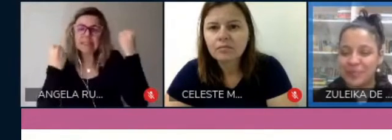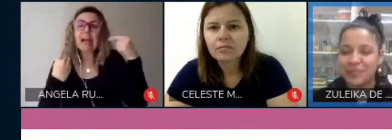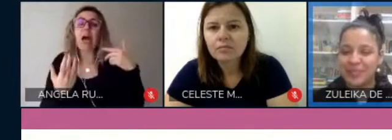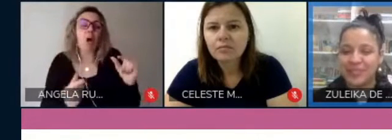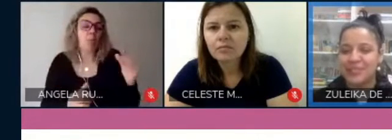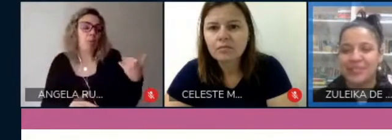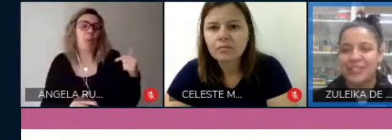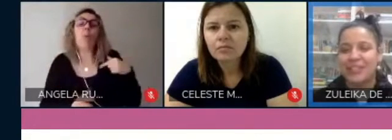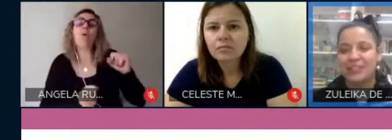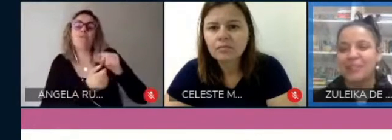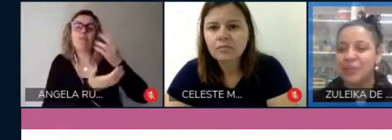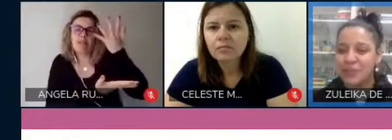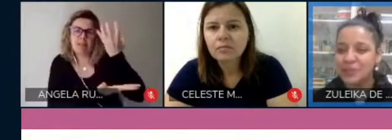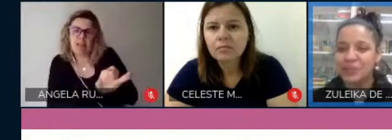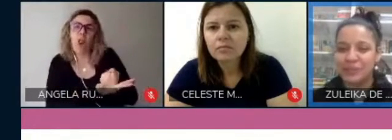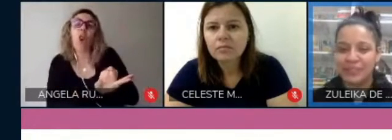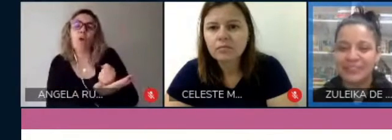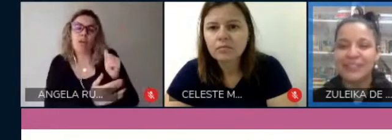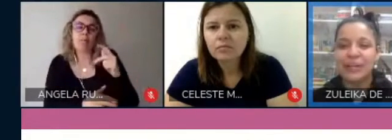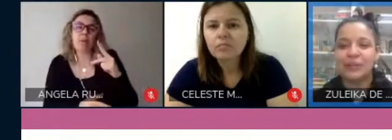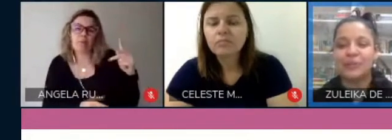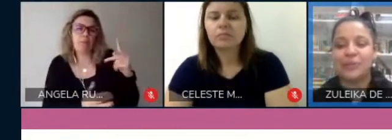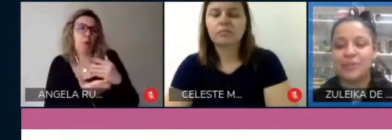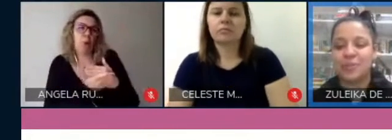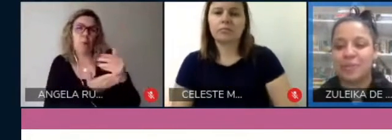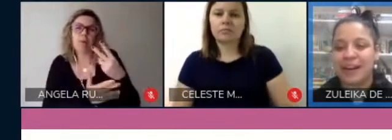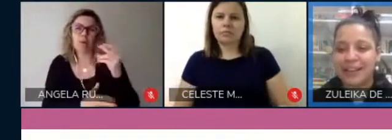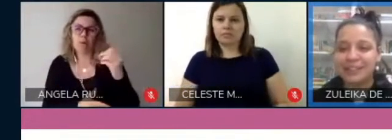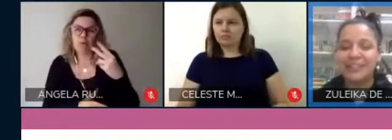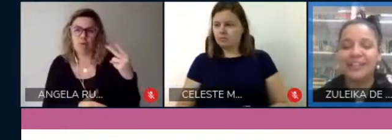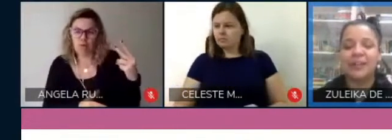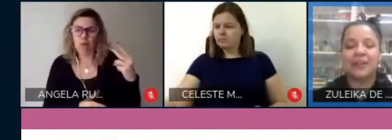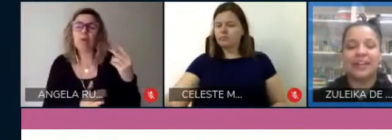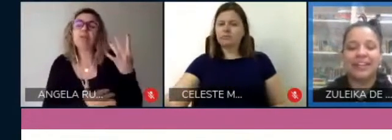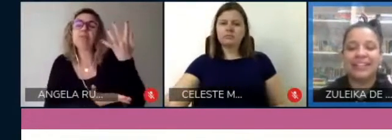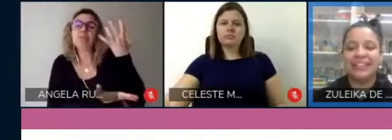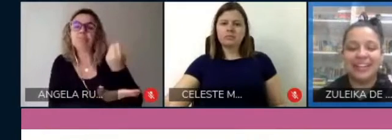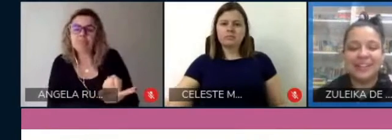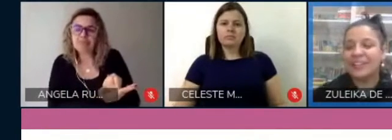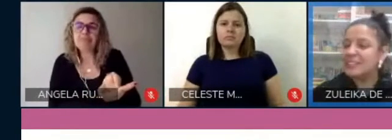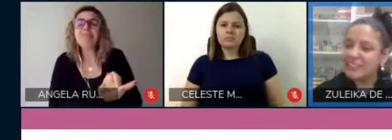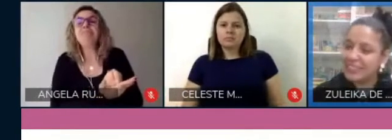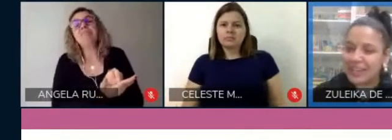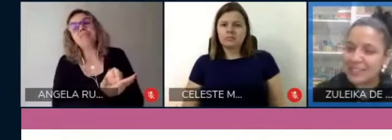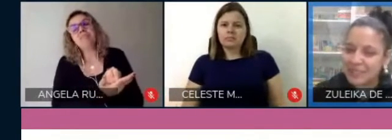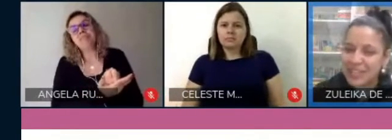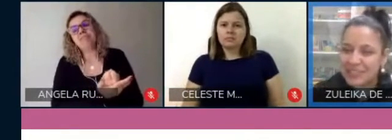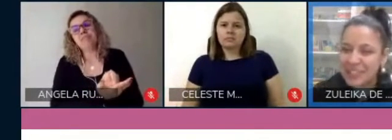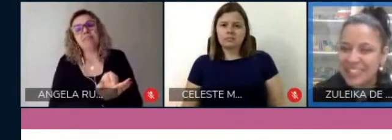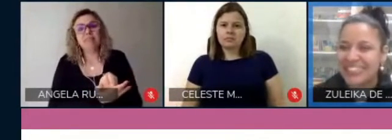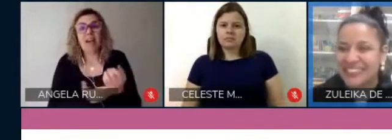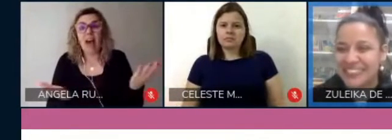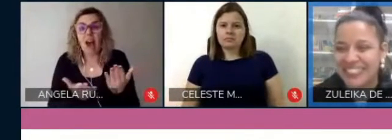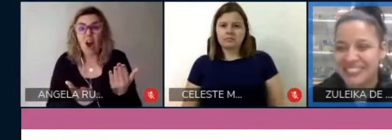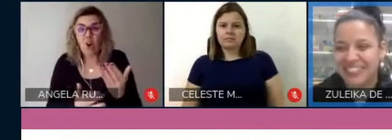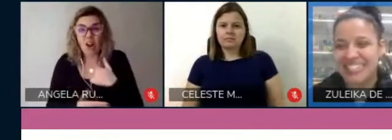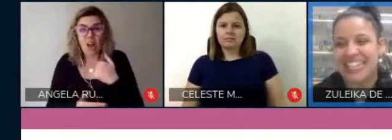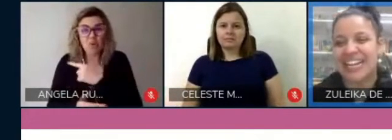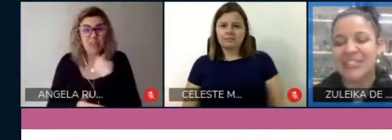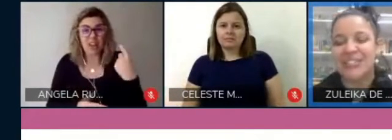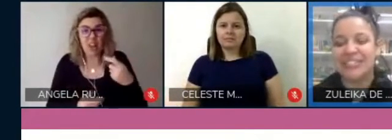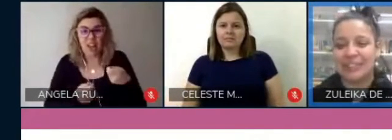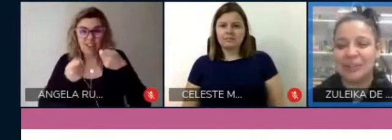download agora há pouco, sei lá, no começo do ano, do URGS Mobile. né? E agora não atraso mais meus